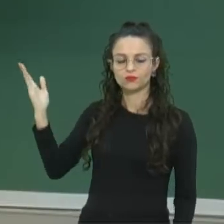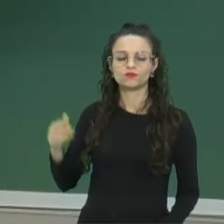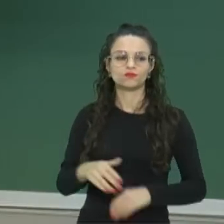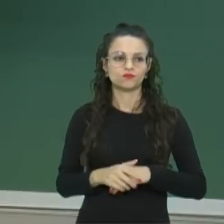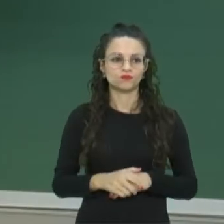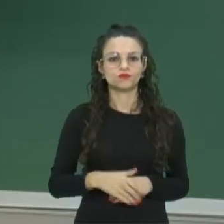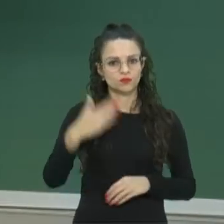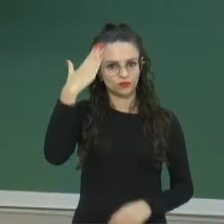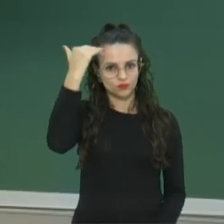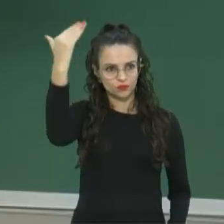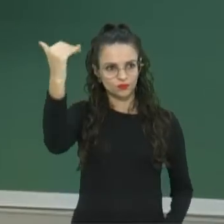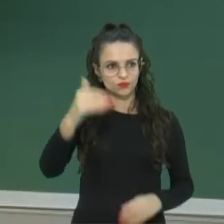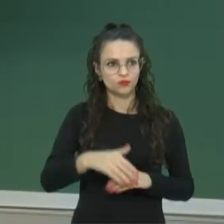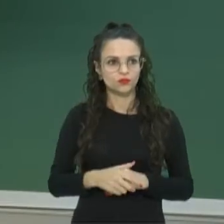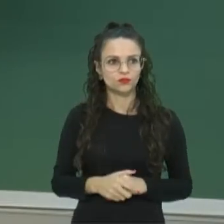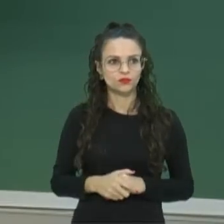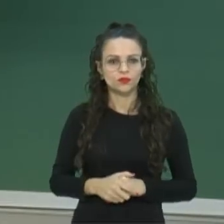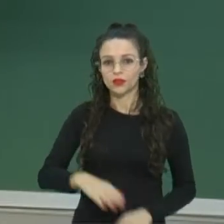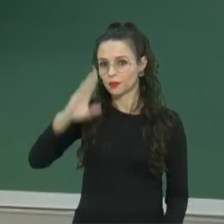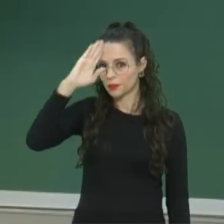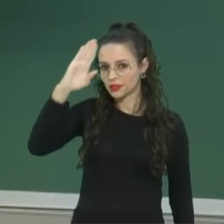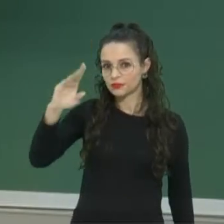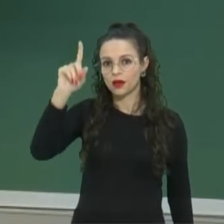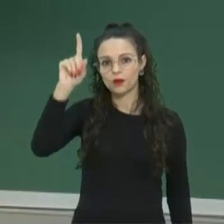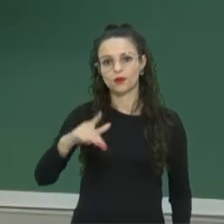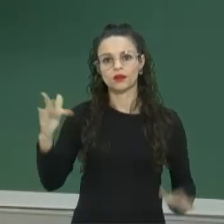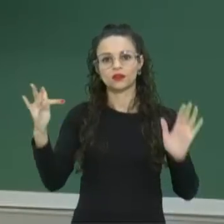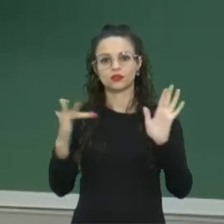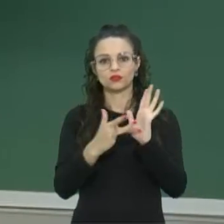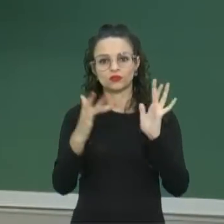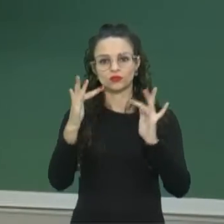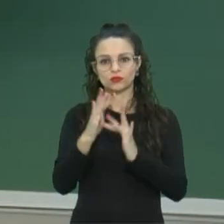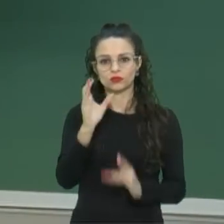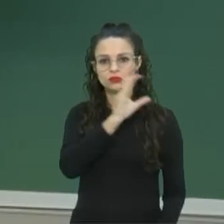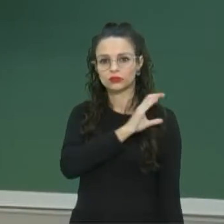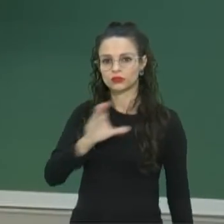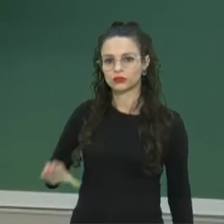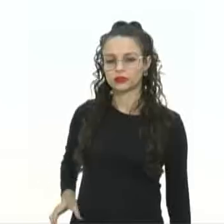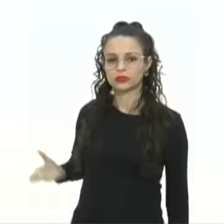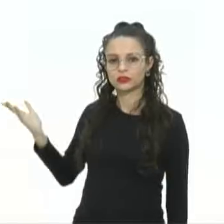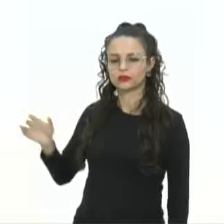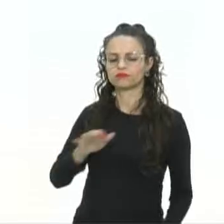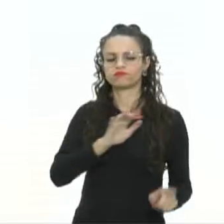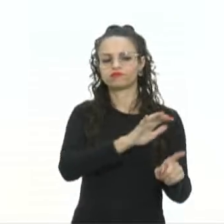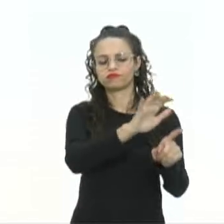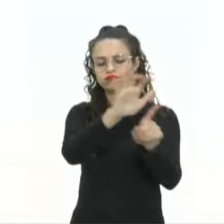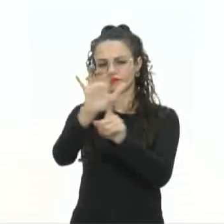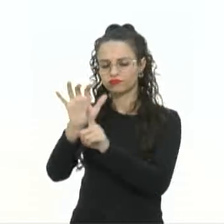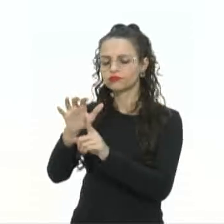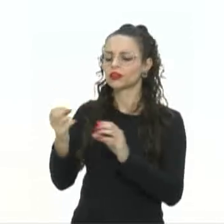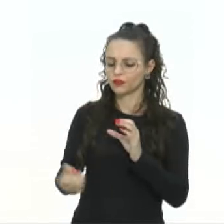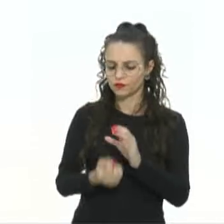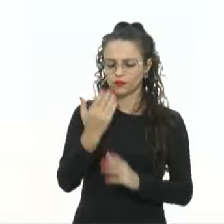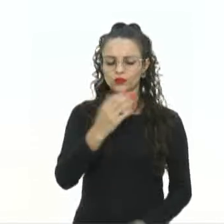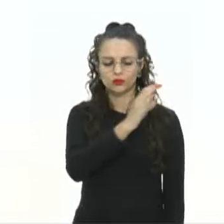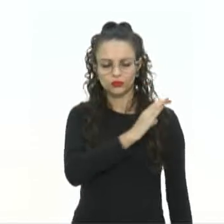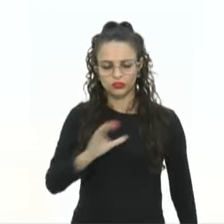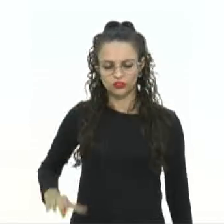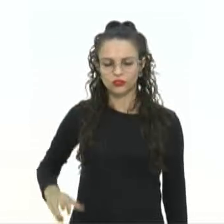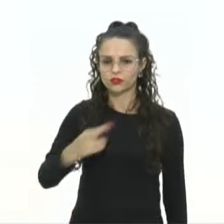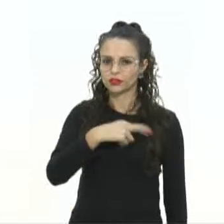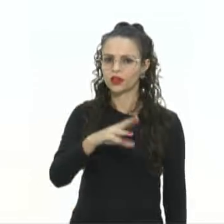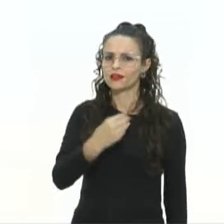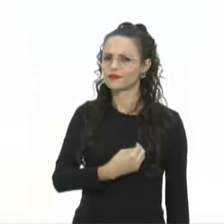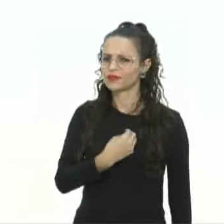são famosos. O principal deles aqui é Jesus de Nazaré, né? Inspirou seus seguidores ao fundar o cristianismo e teve uma